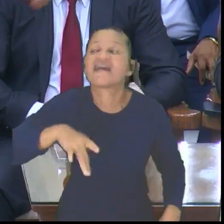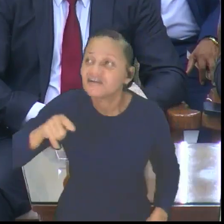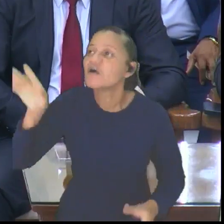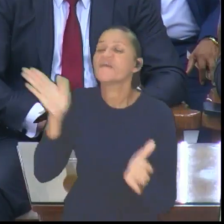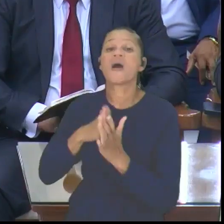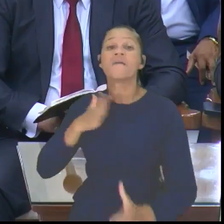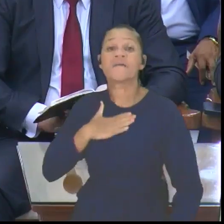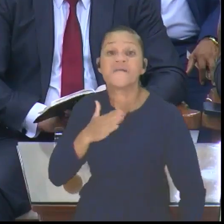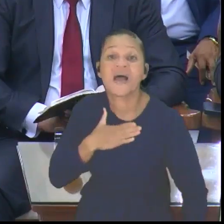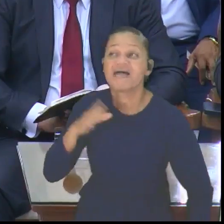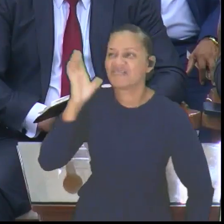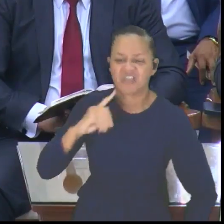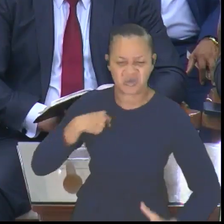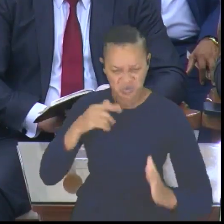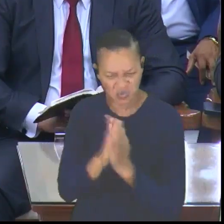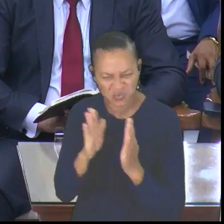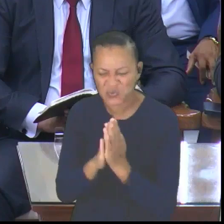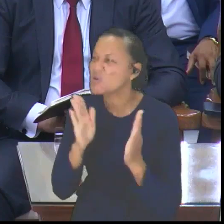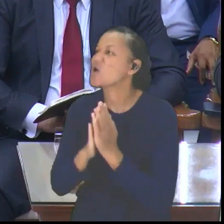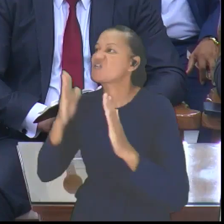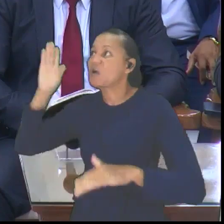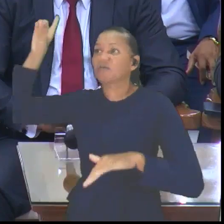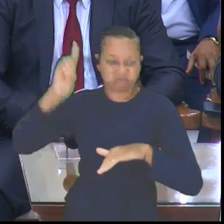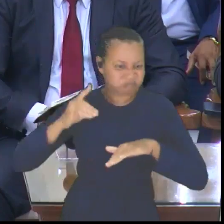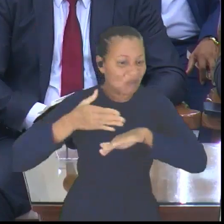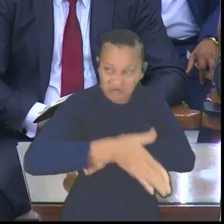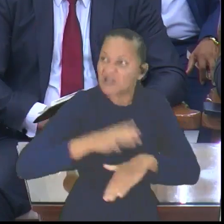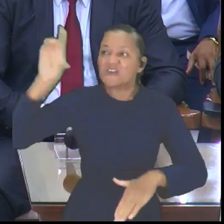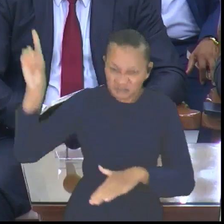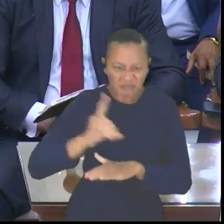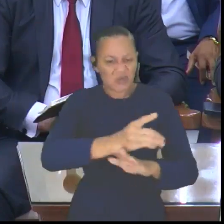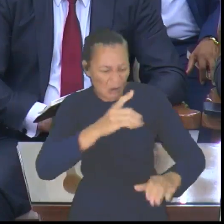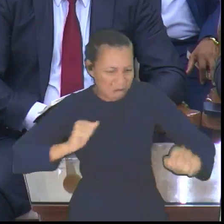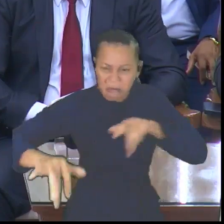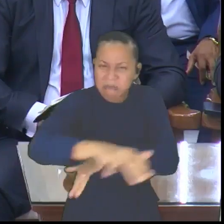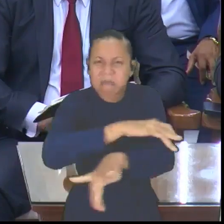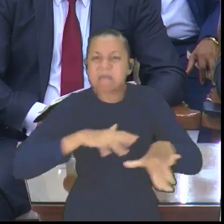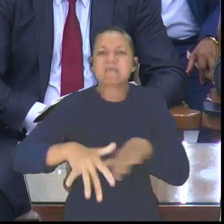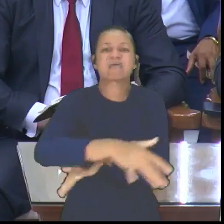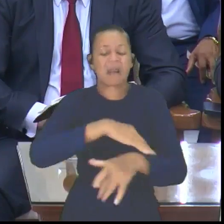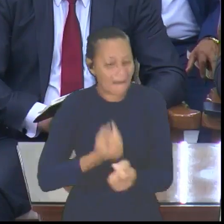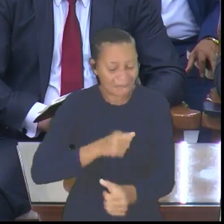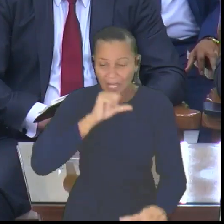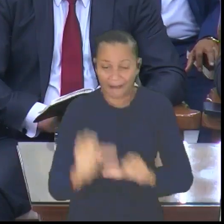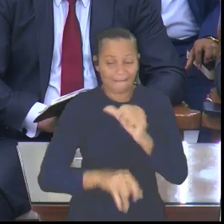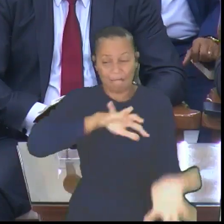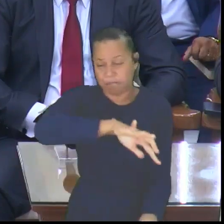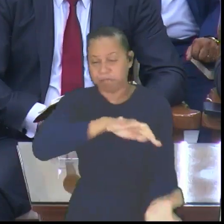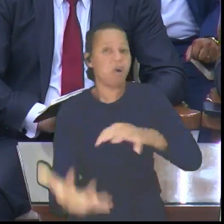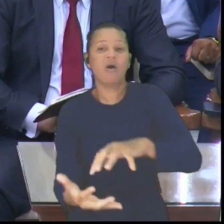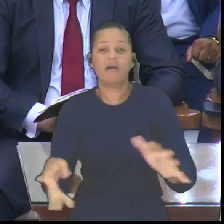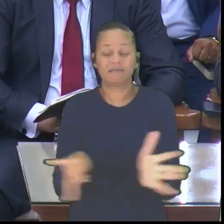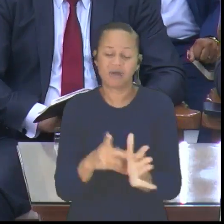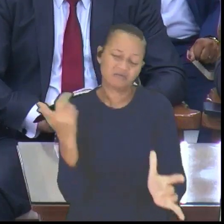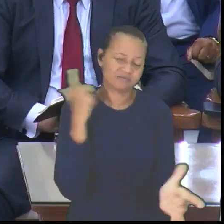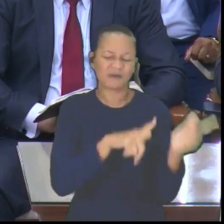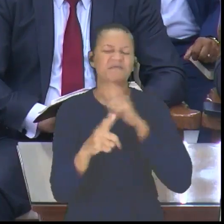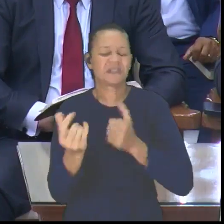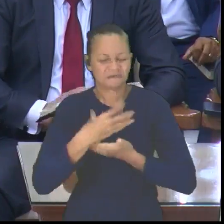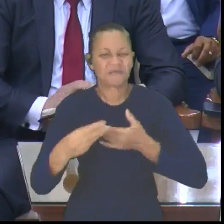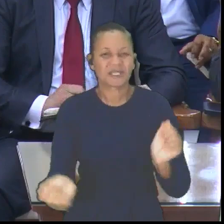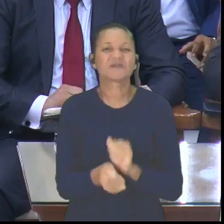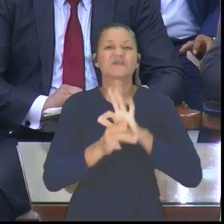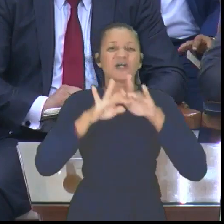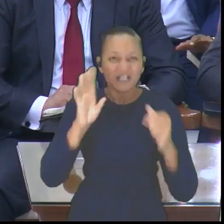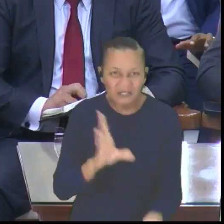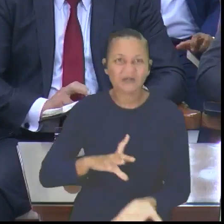Foi o meu Deus. Eu orei e ele entrou lá, eu orei e ele agiu e virou a causa ao meu favor. Dê glória